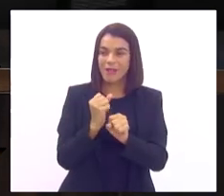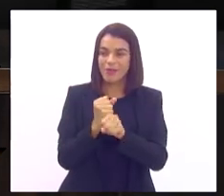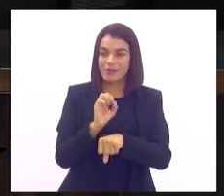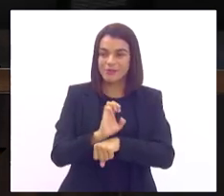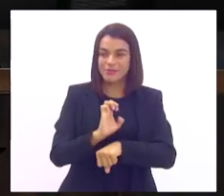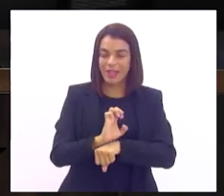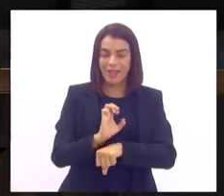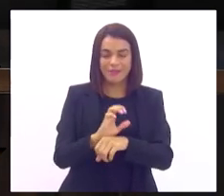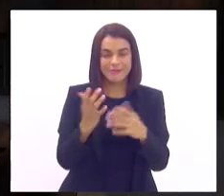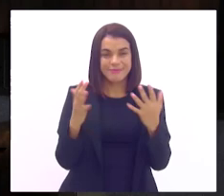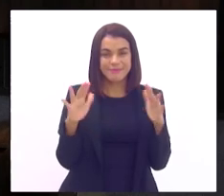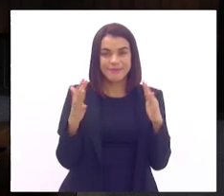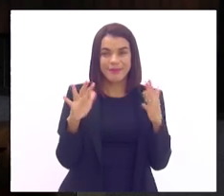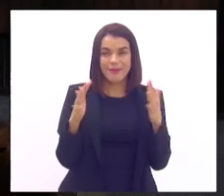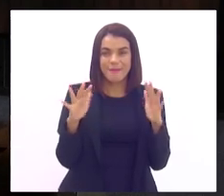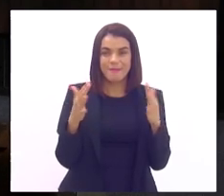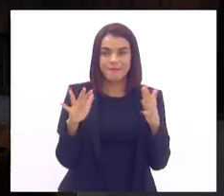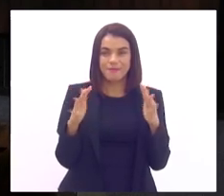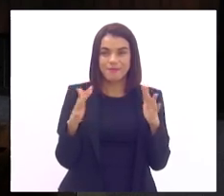estado.